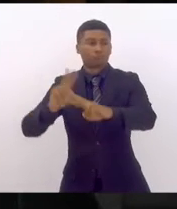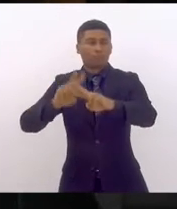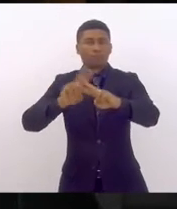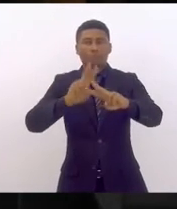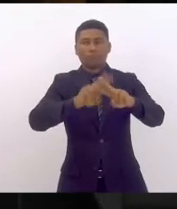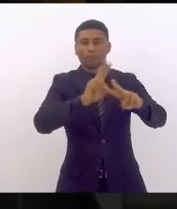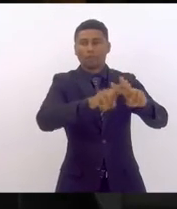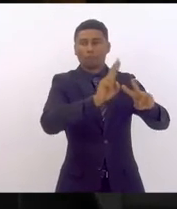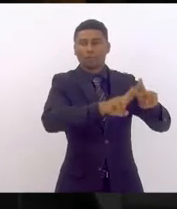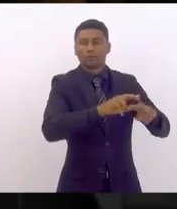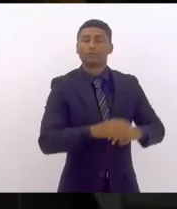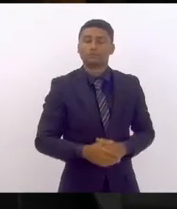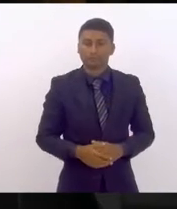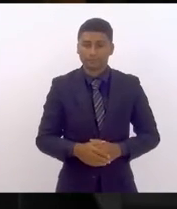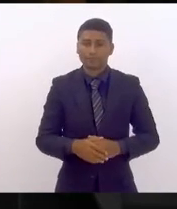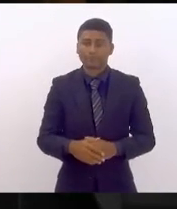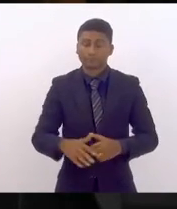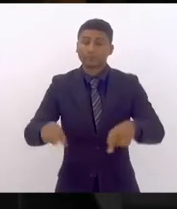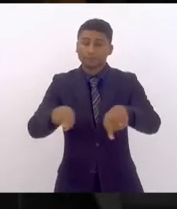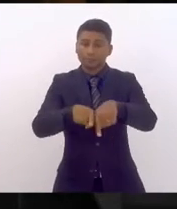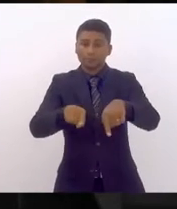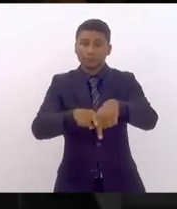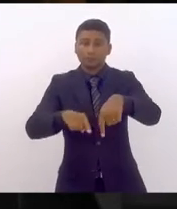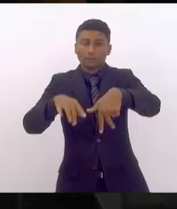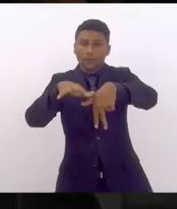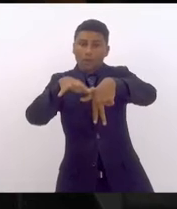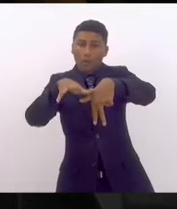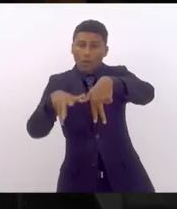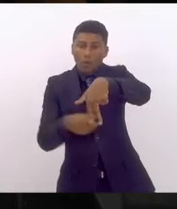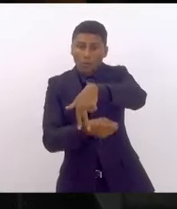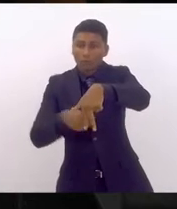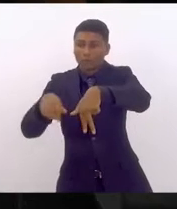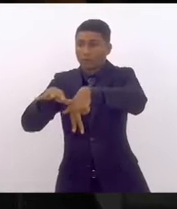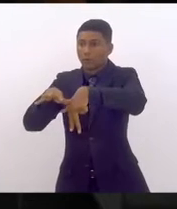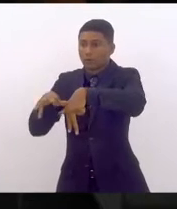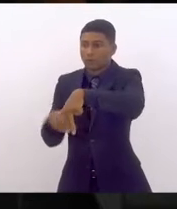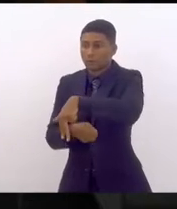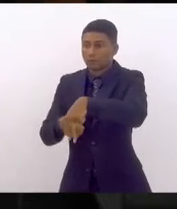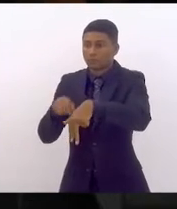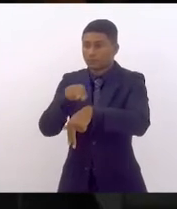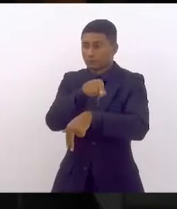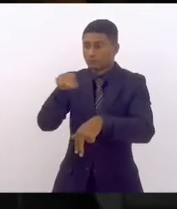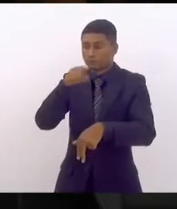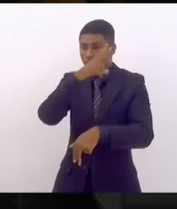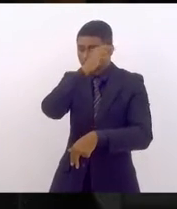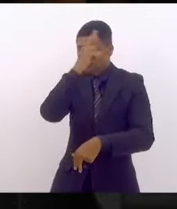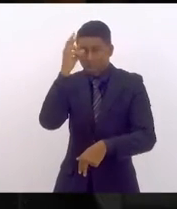escândalos similares de corrupção em prefeituras